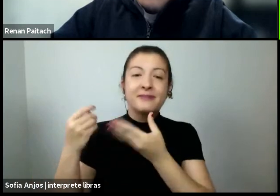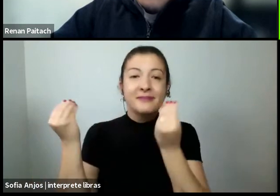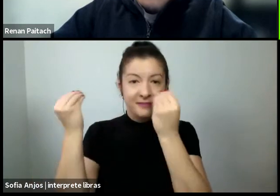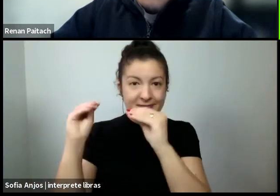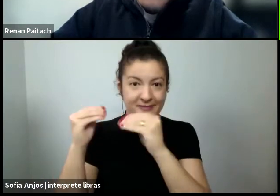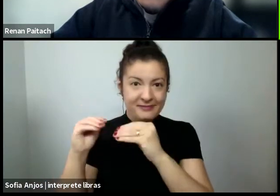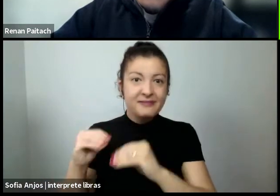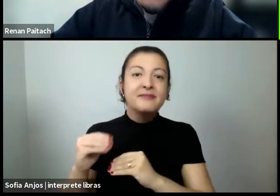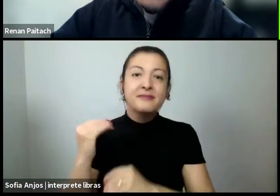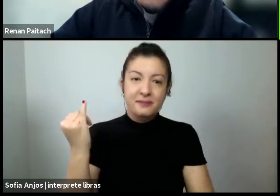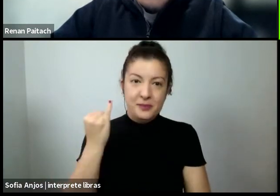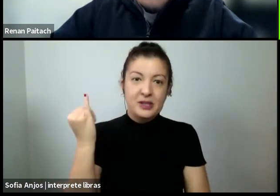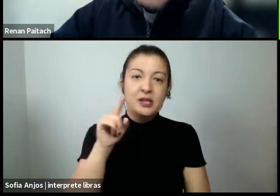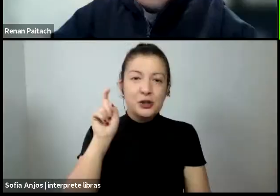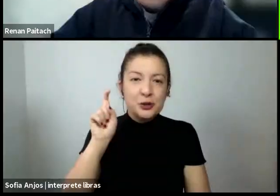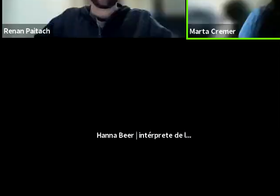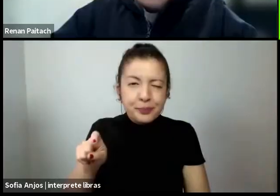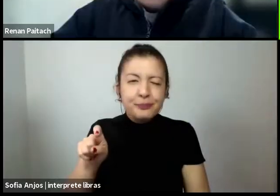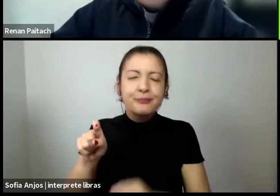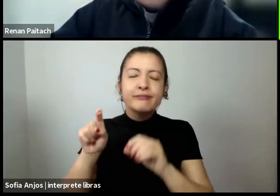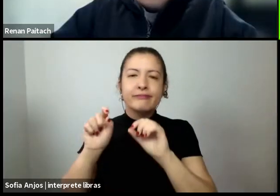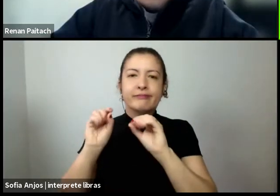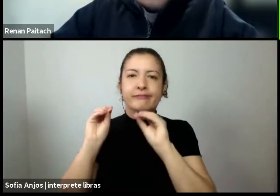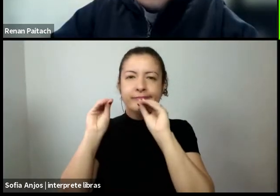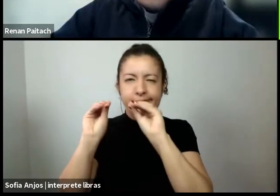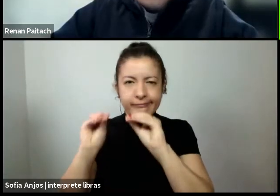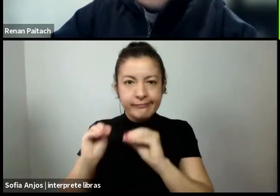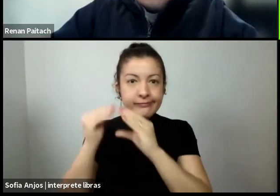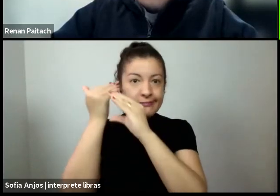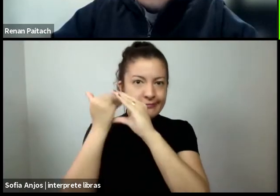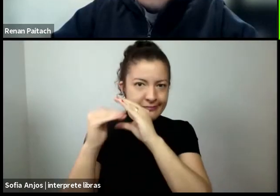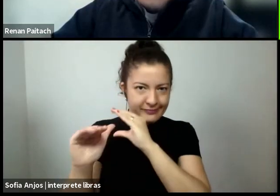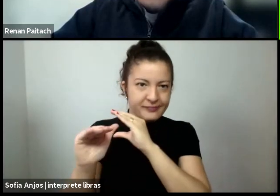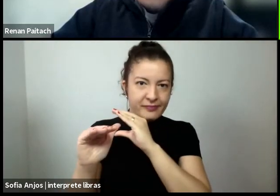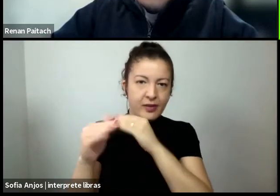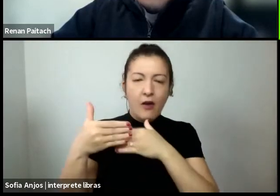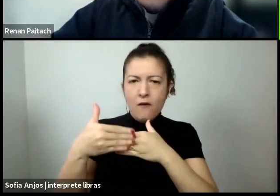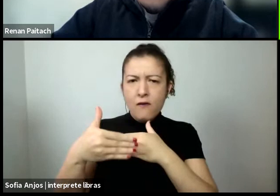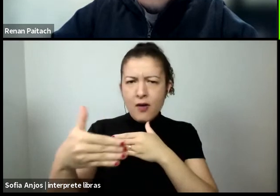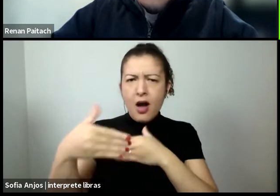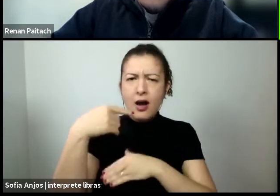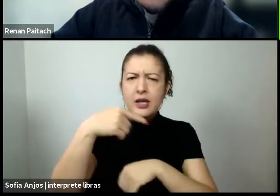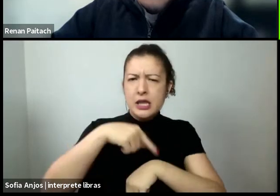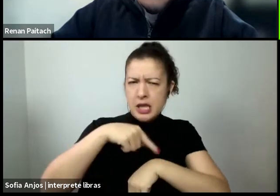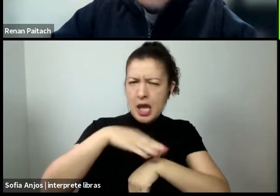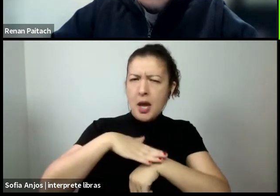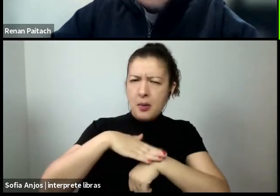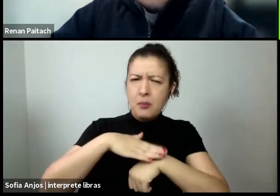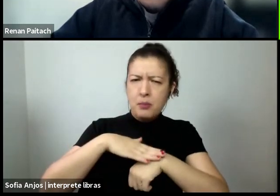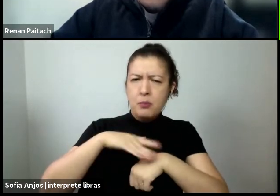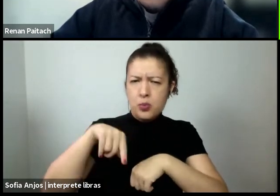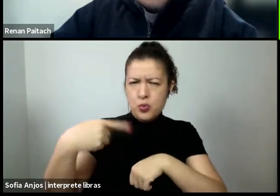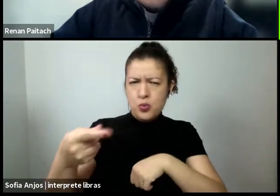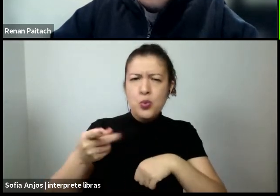aberta e disponível, e que permanecerá por mais algumas horas ainda após o final da atividade.